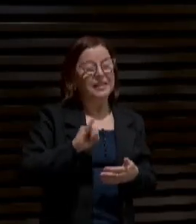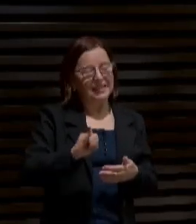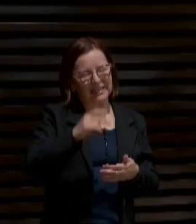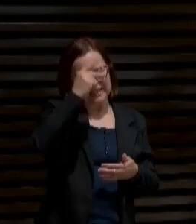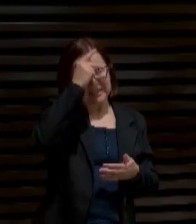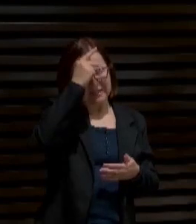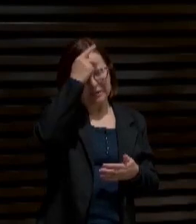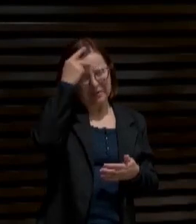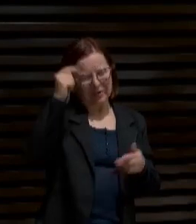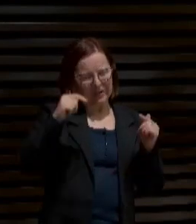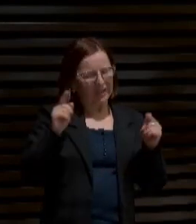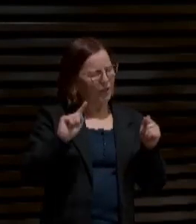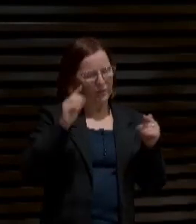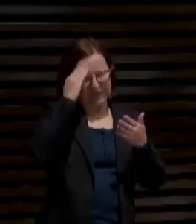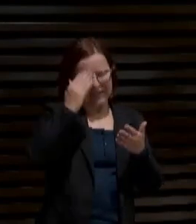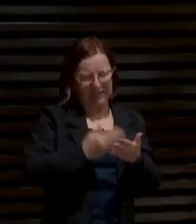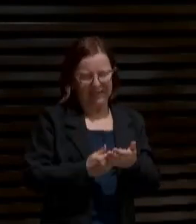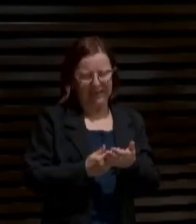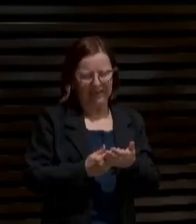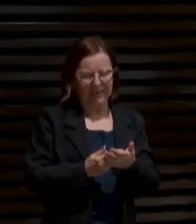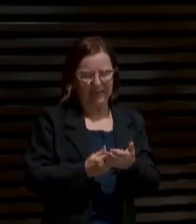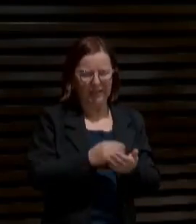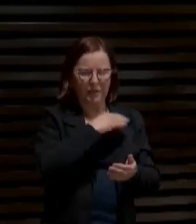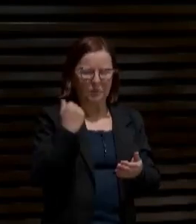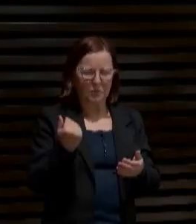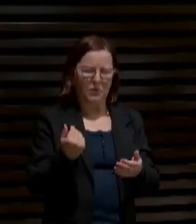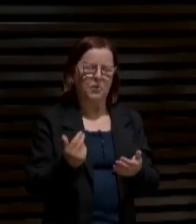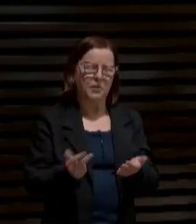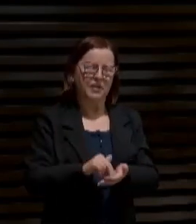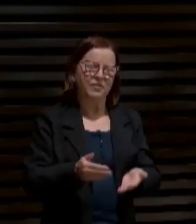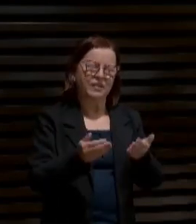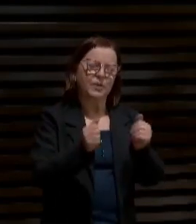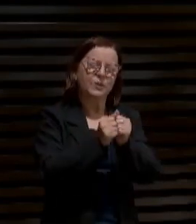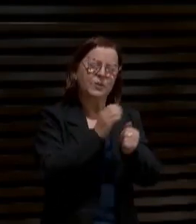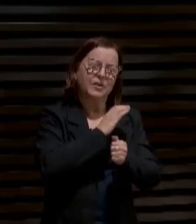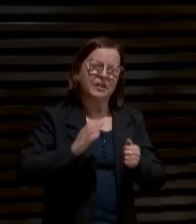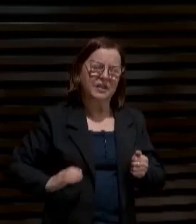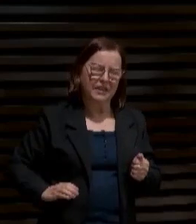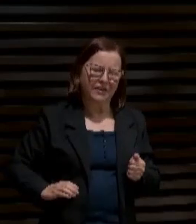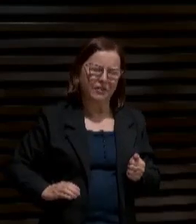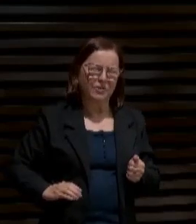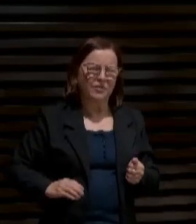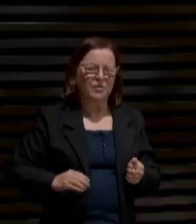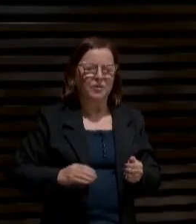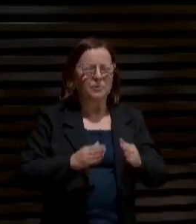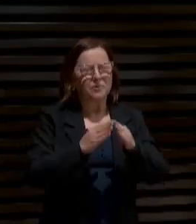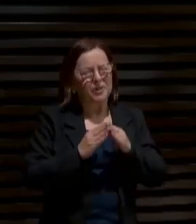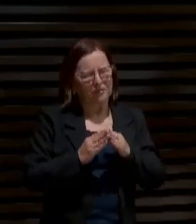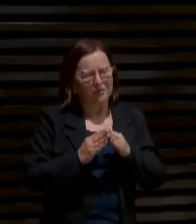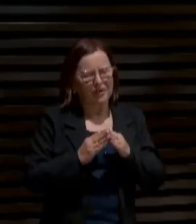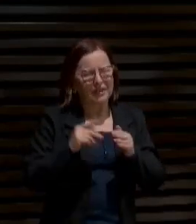morte e ressurreição com Cristo que ainda não está nesse processo de santificação que o senhor nesta manhã haja pelo teu